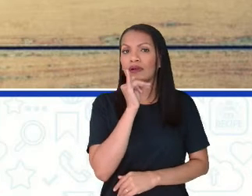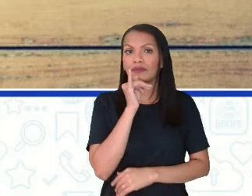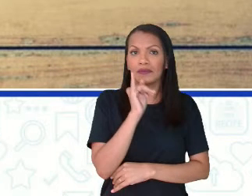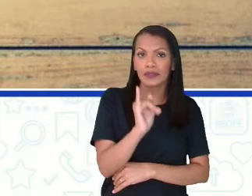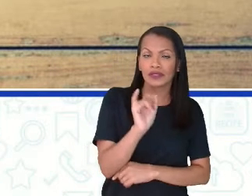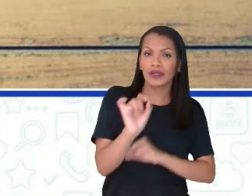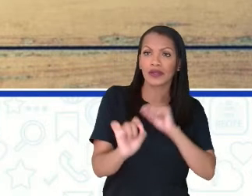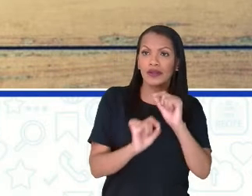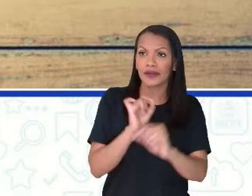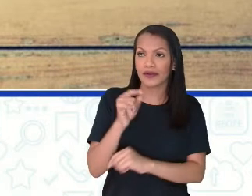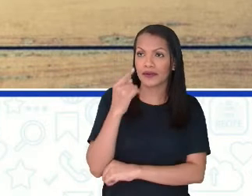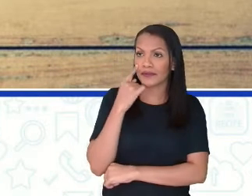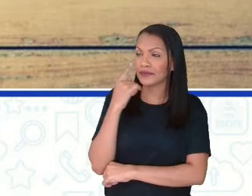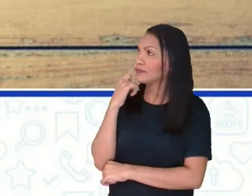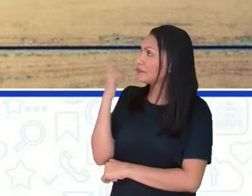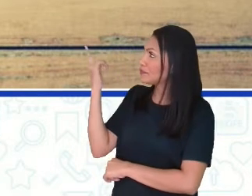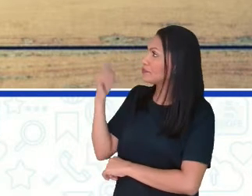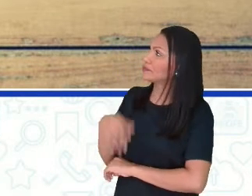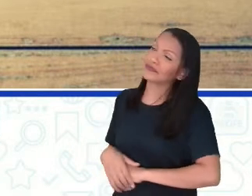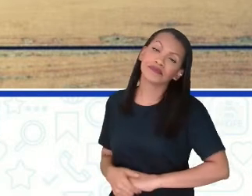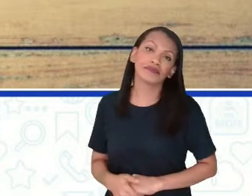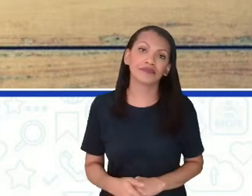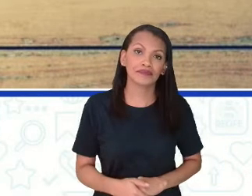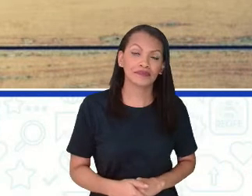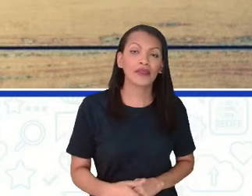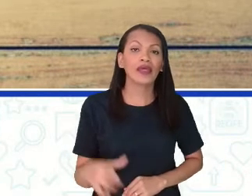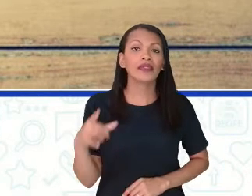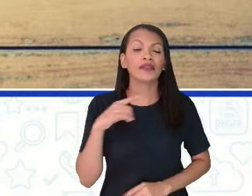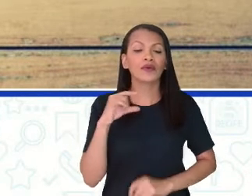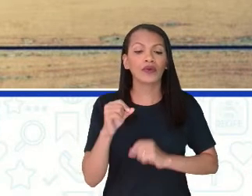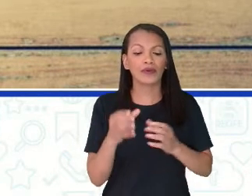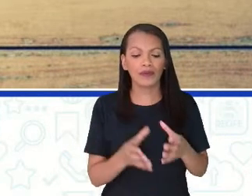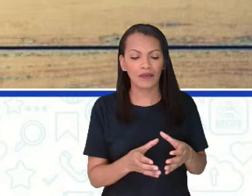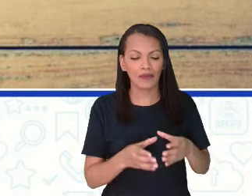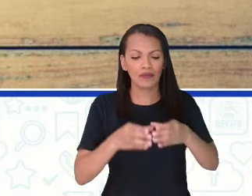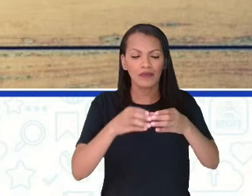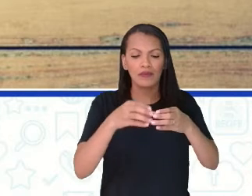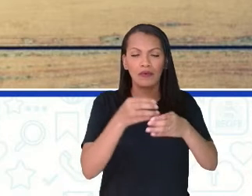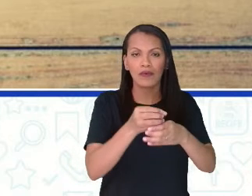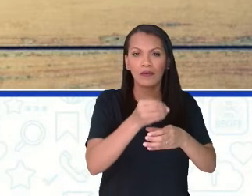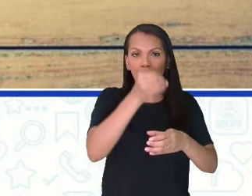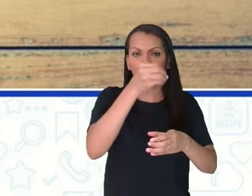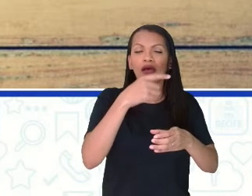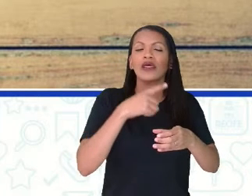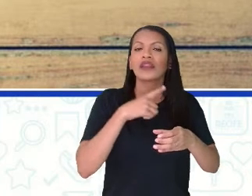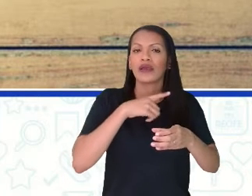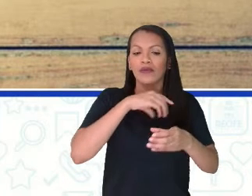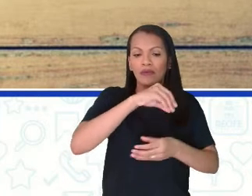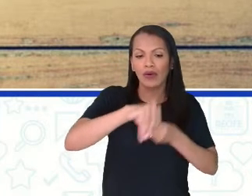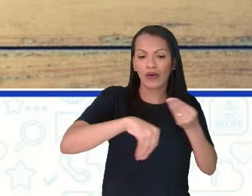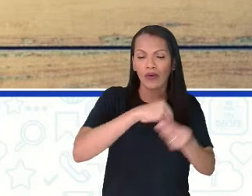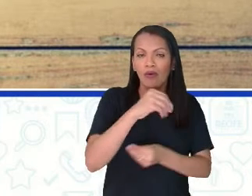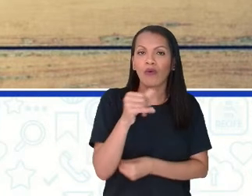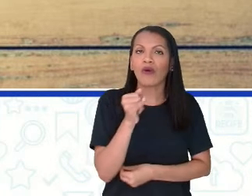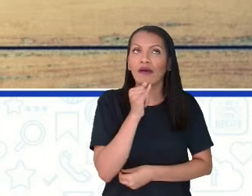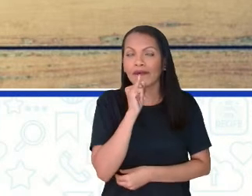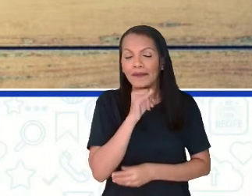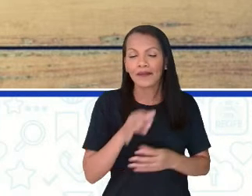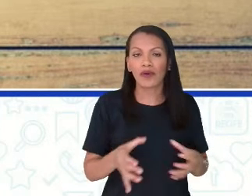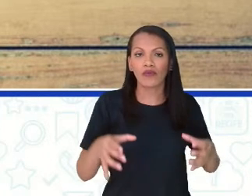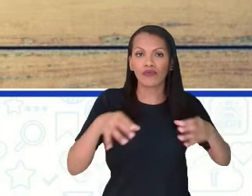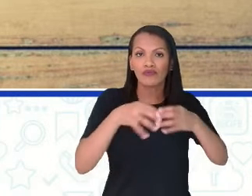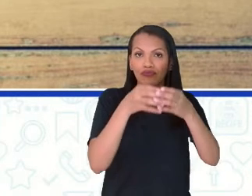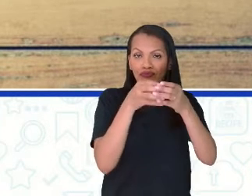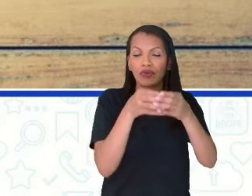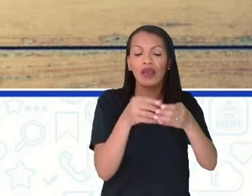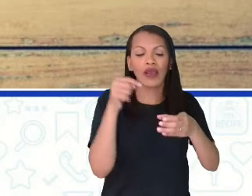que nesse recipiente aí tem uma mistura, né, homogênea de água e álcool.